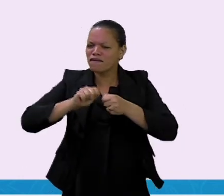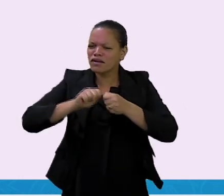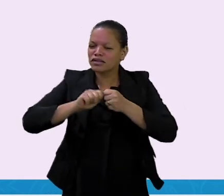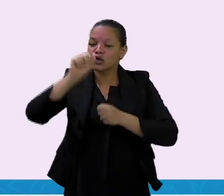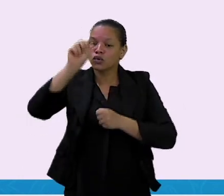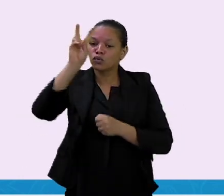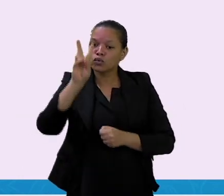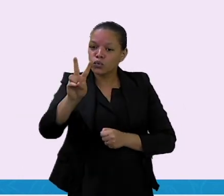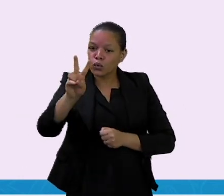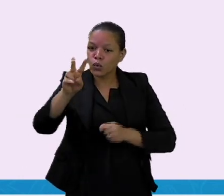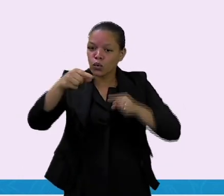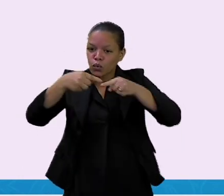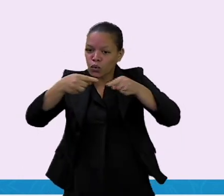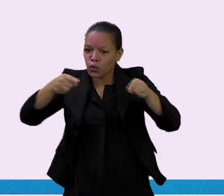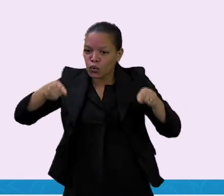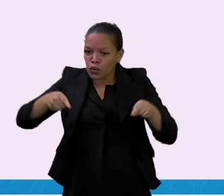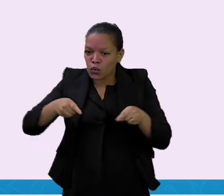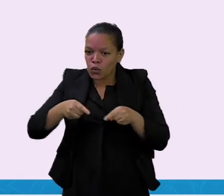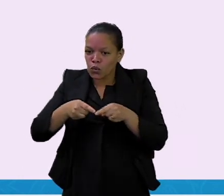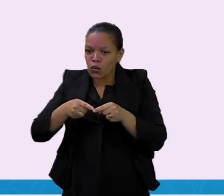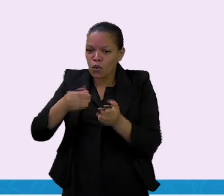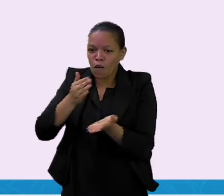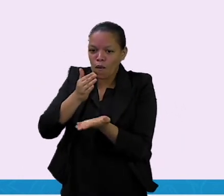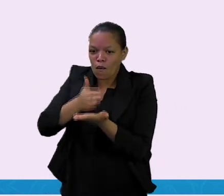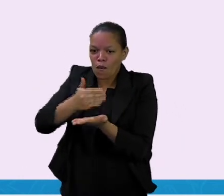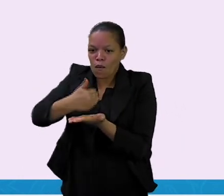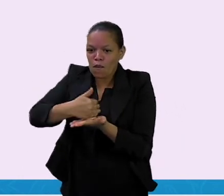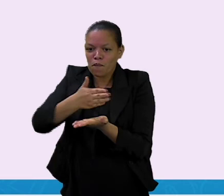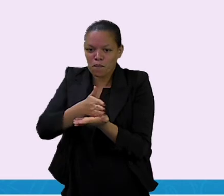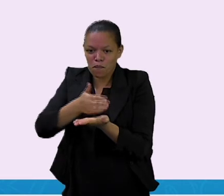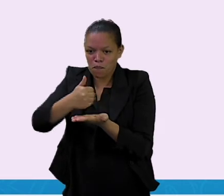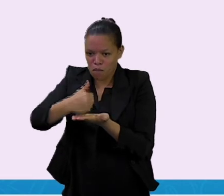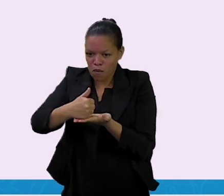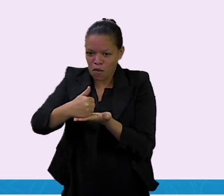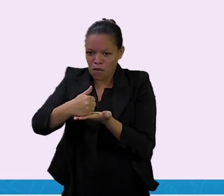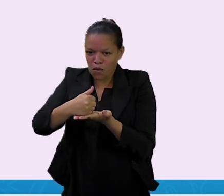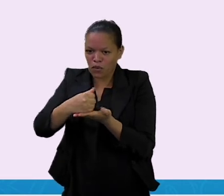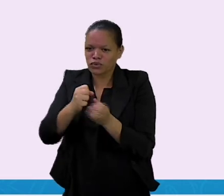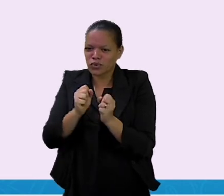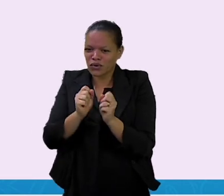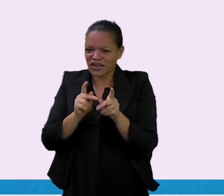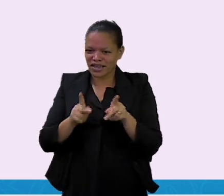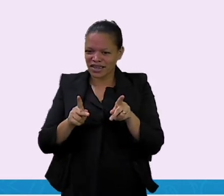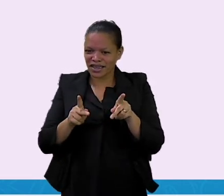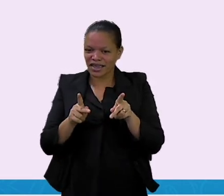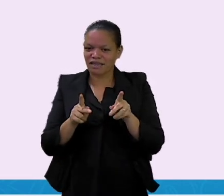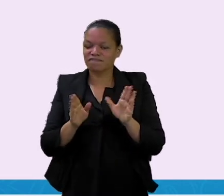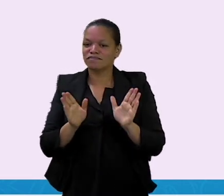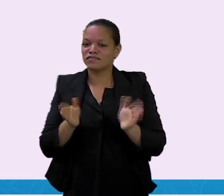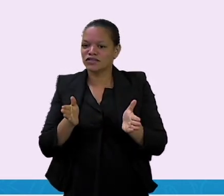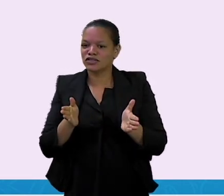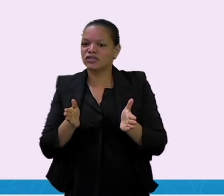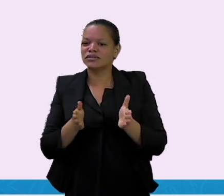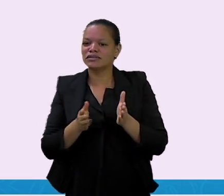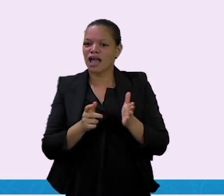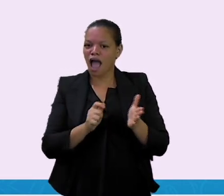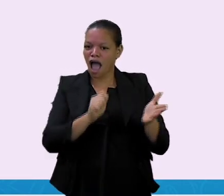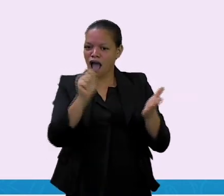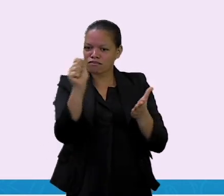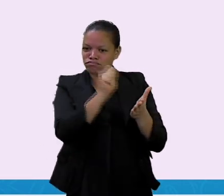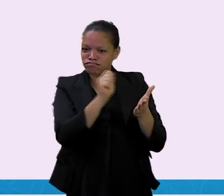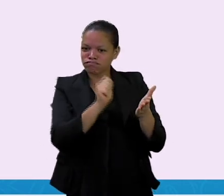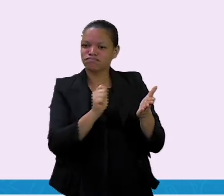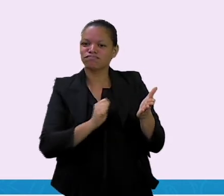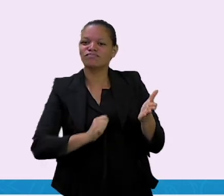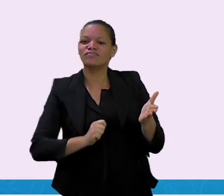vamos multiplicar por 2, ok? Já coloquei anotado aqui para que você possa ir fazendo as